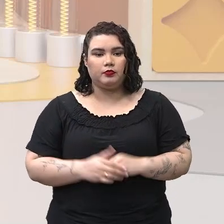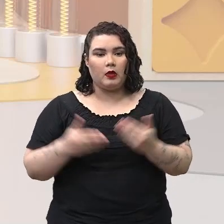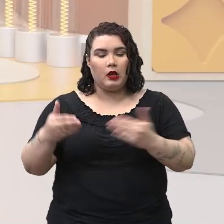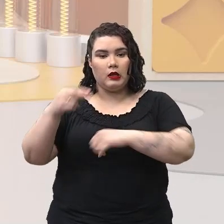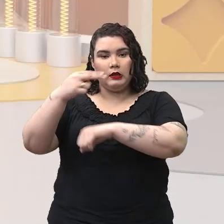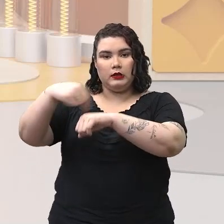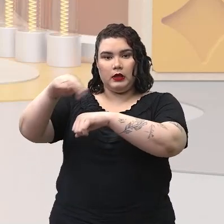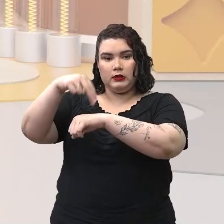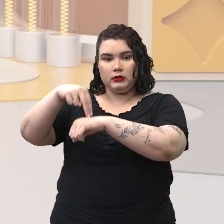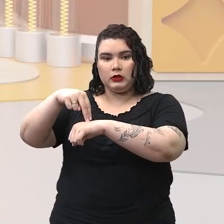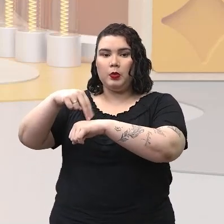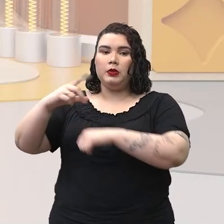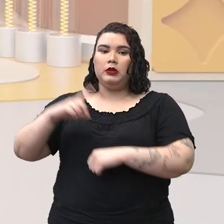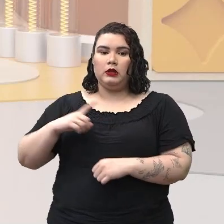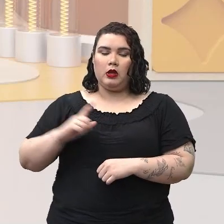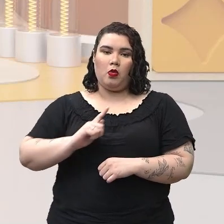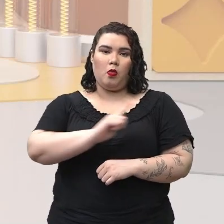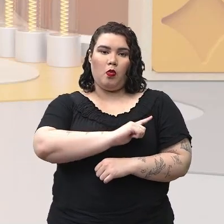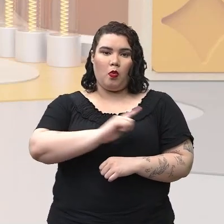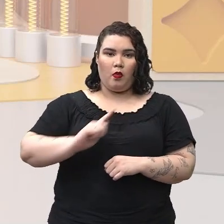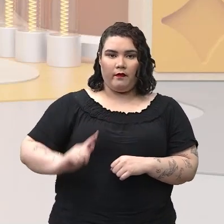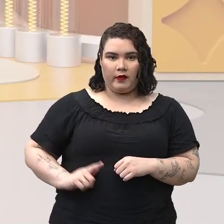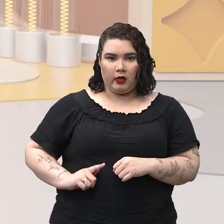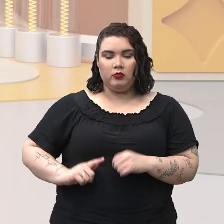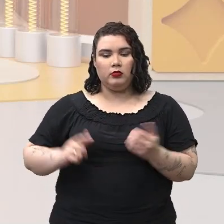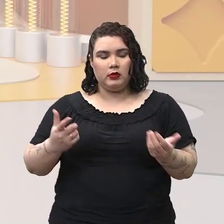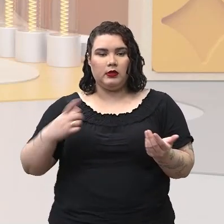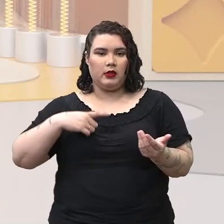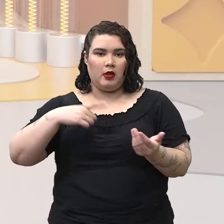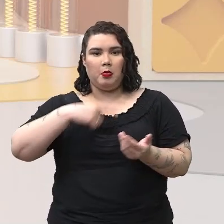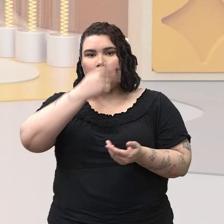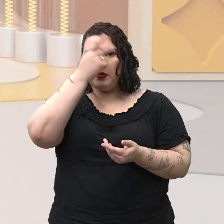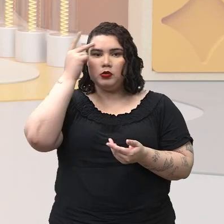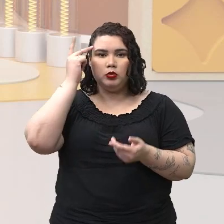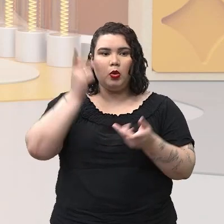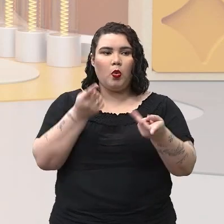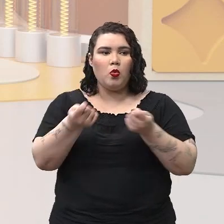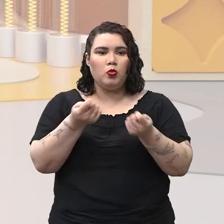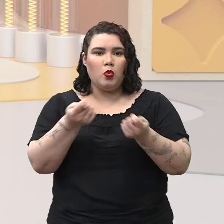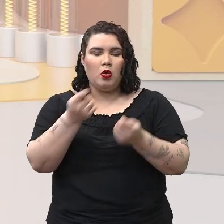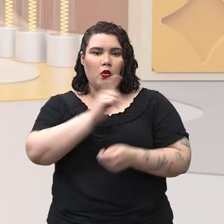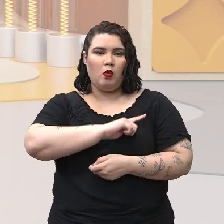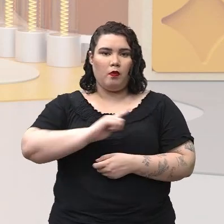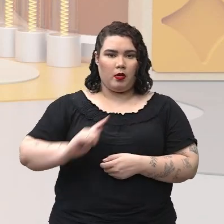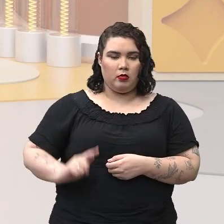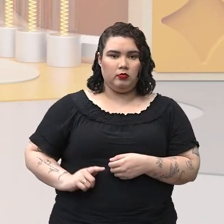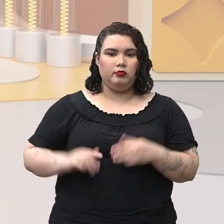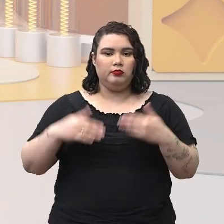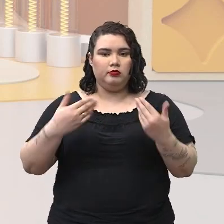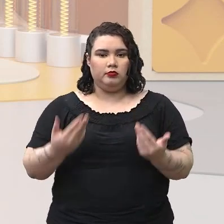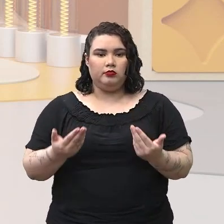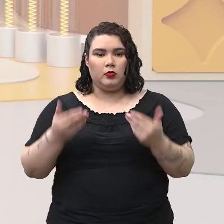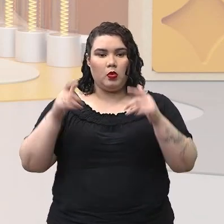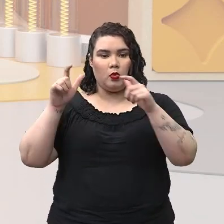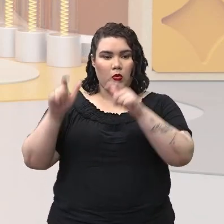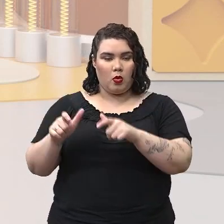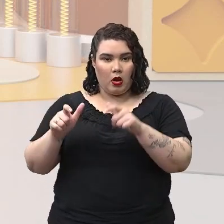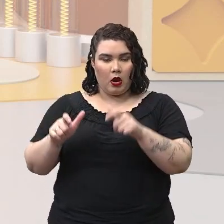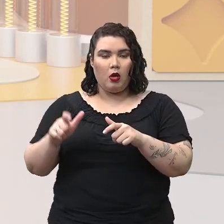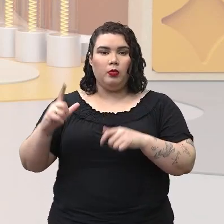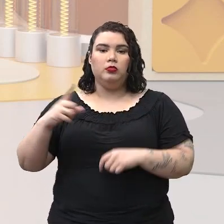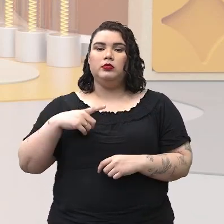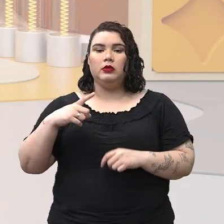ela é governada, ela tem alguém que organiza essa nação, certo? Então, nós temos aí dentro de um território, né, dentro